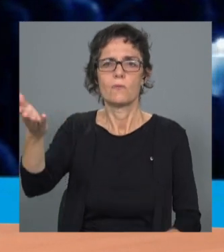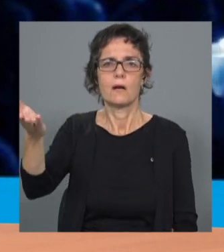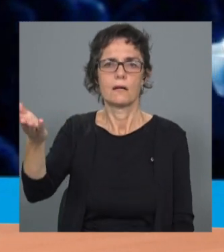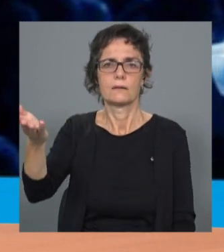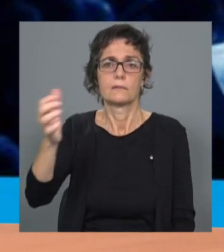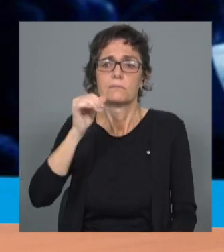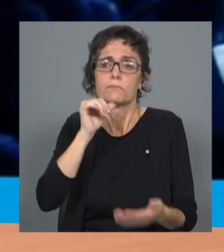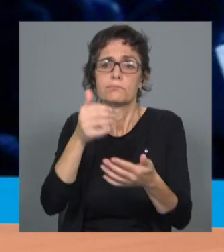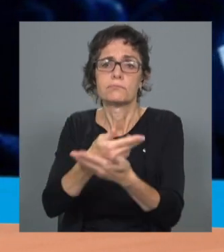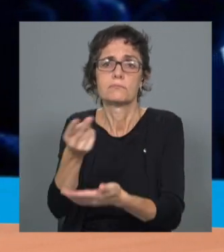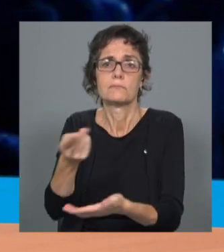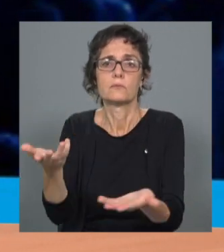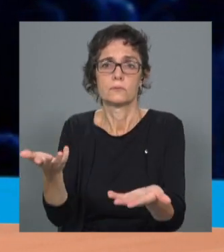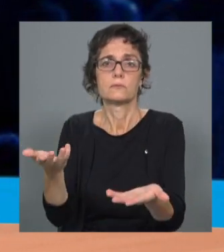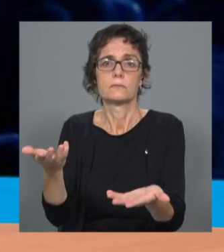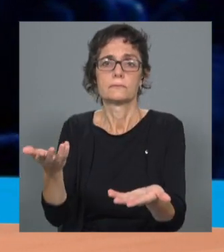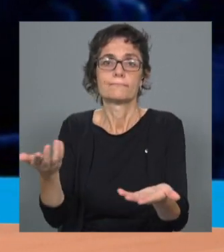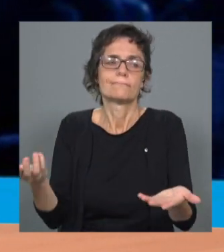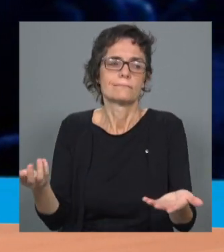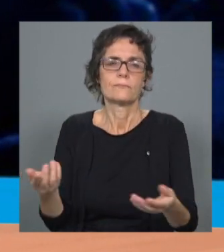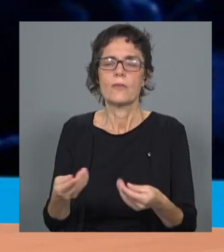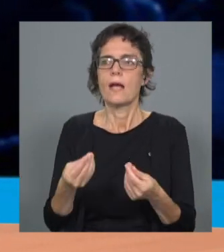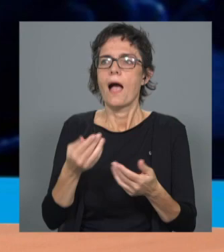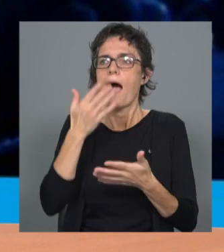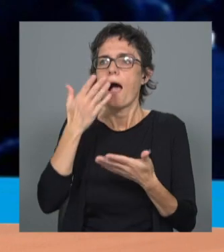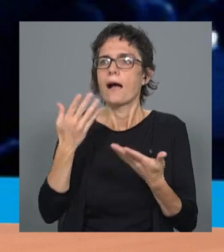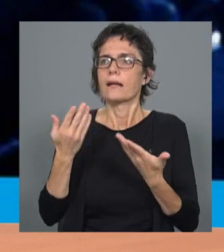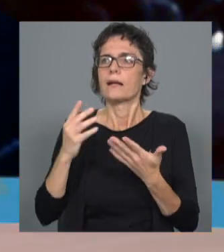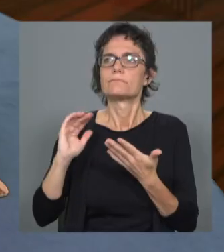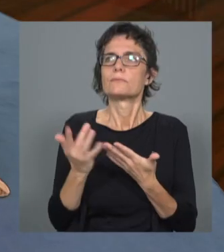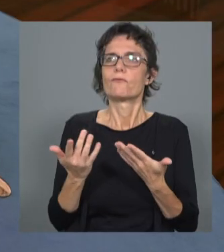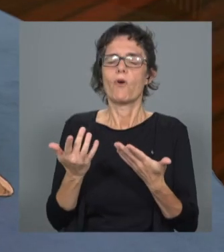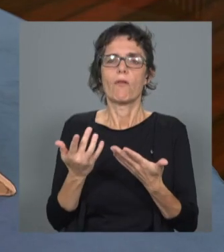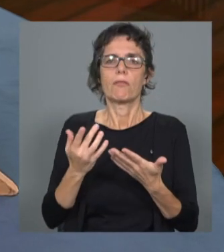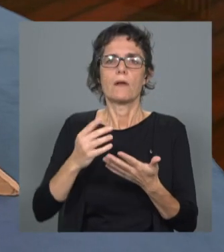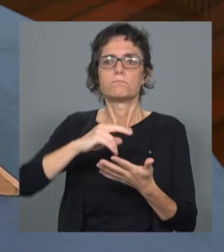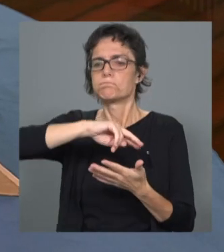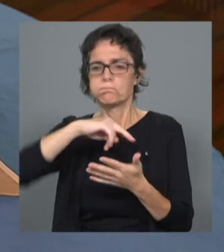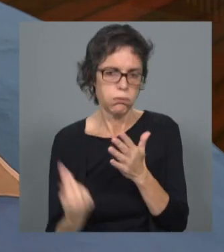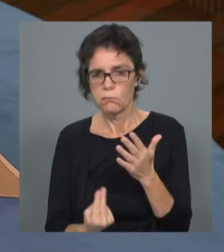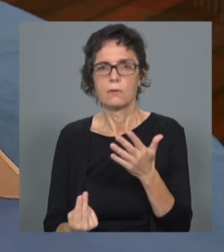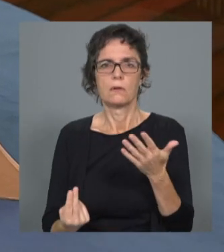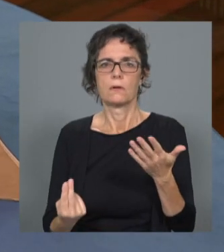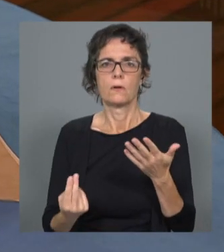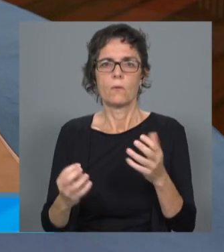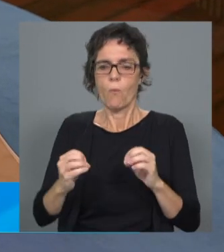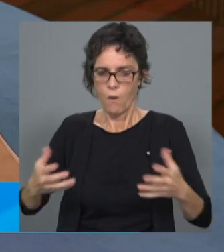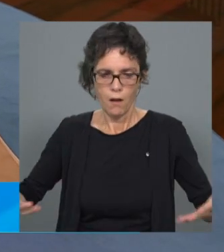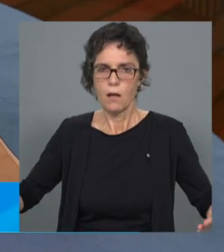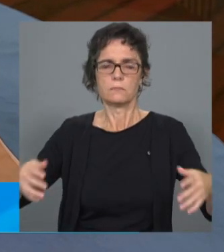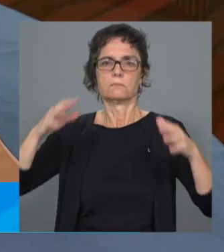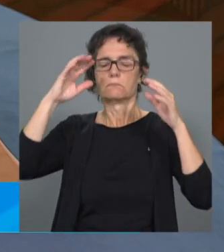normal. É como se desabasse tudo à nossa volta e nós estamos completamente sem